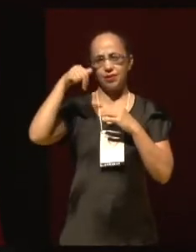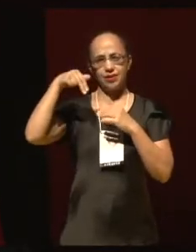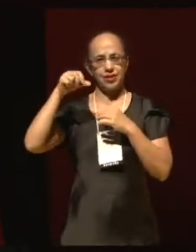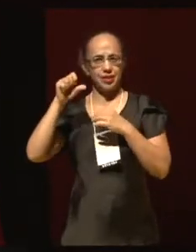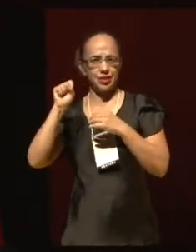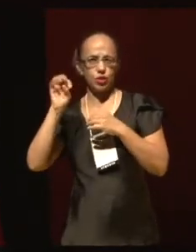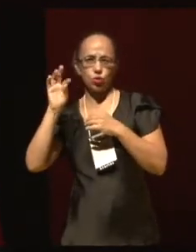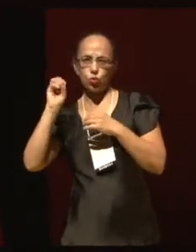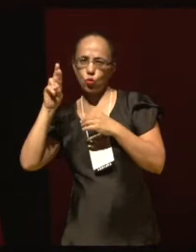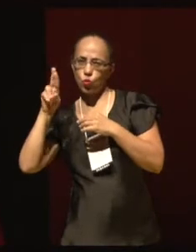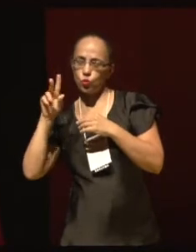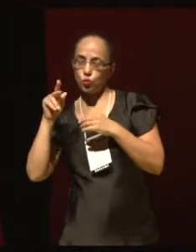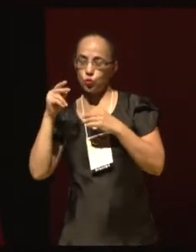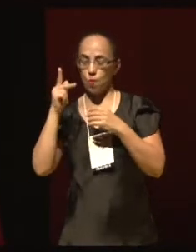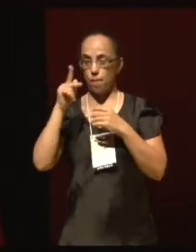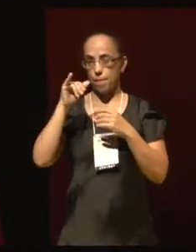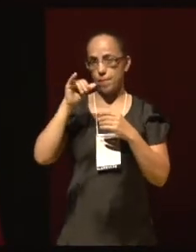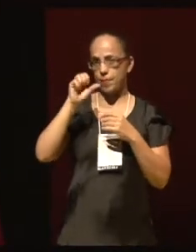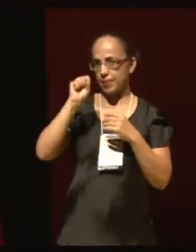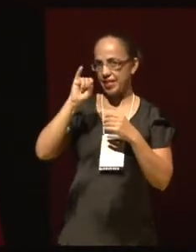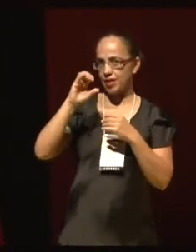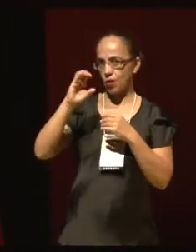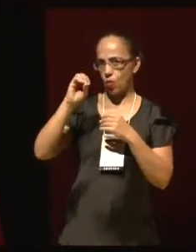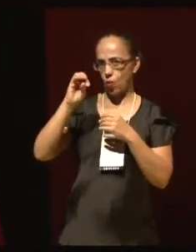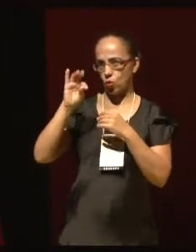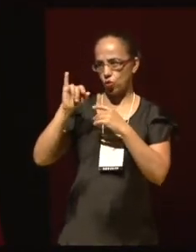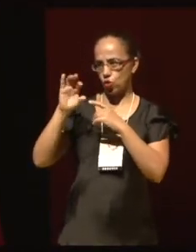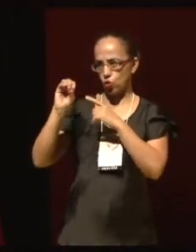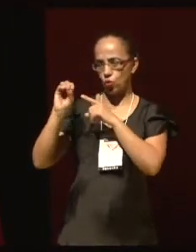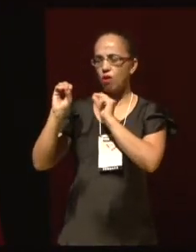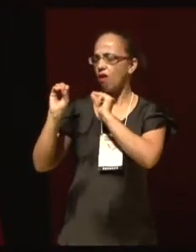trabalhando e, de pronto, tem um surto.